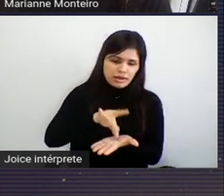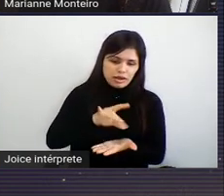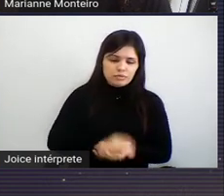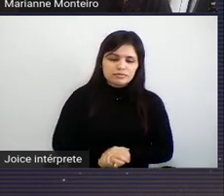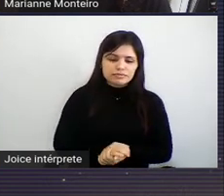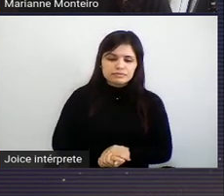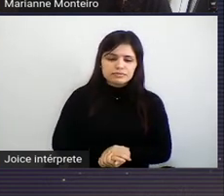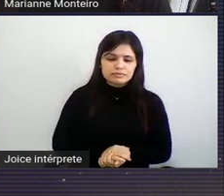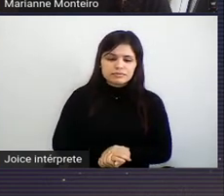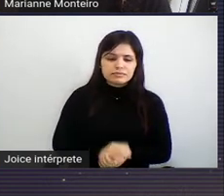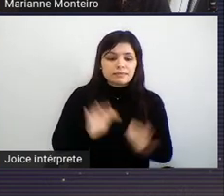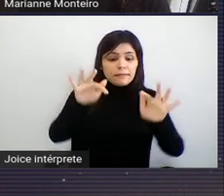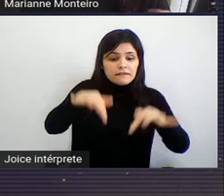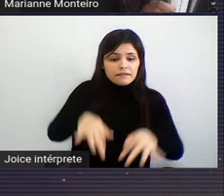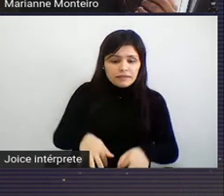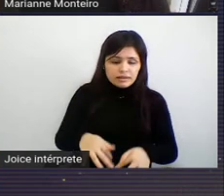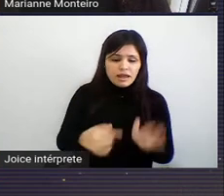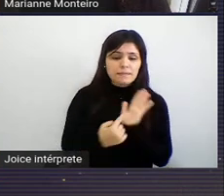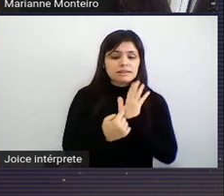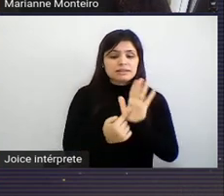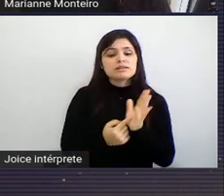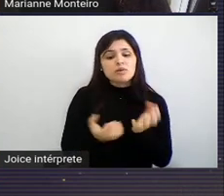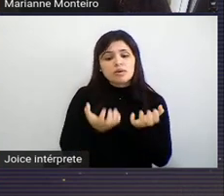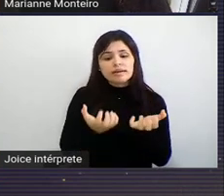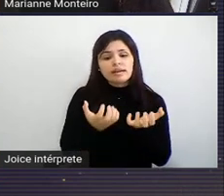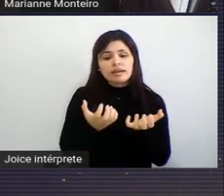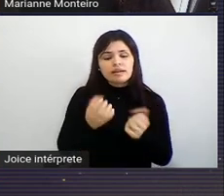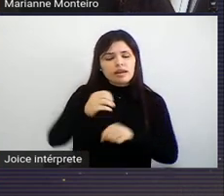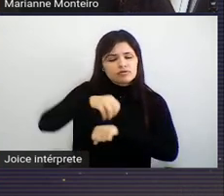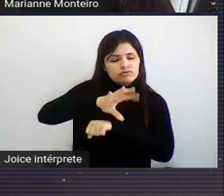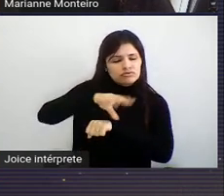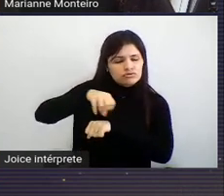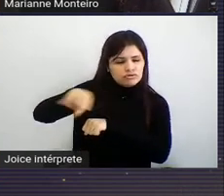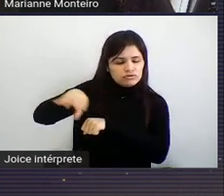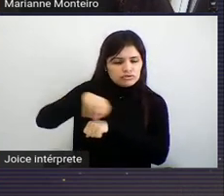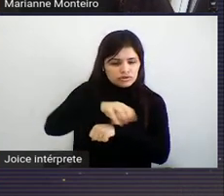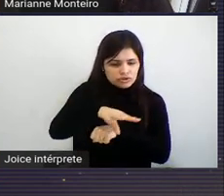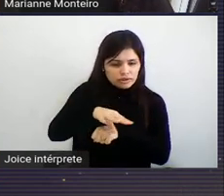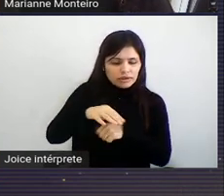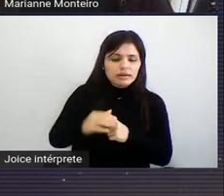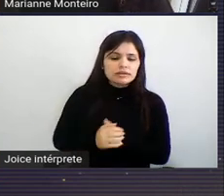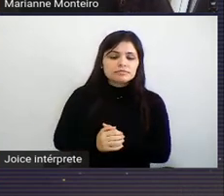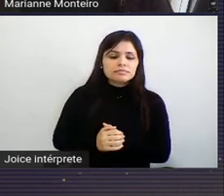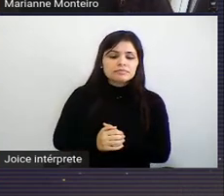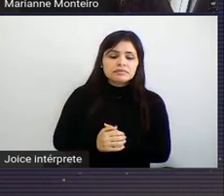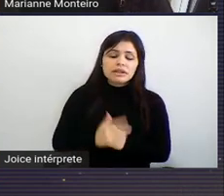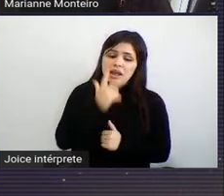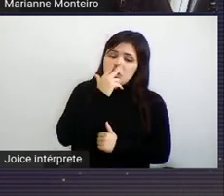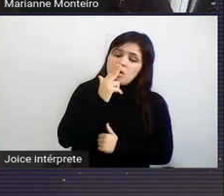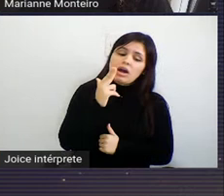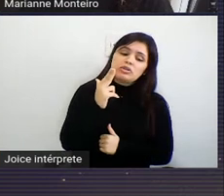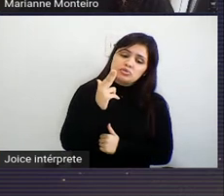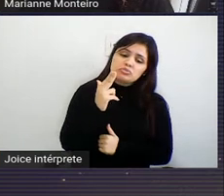Para finalizar a minha apresentação, eu queria só dar algumas dicas ou alguns pontos que eu acredito que podem